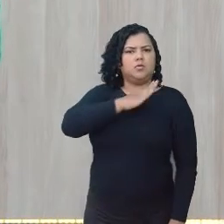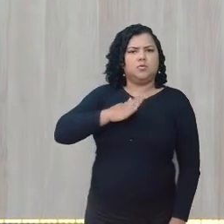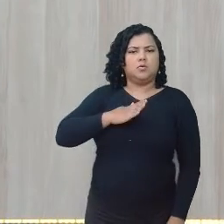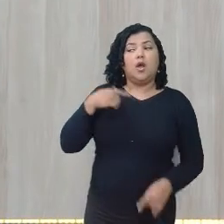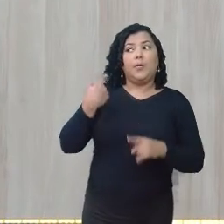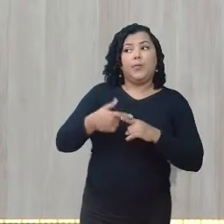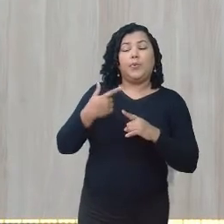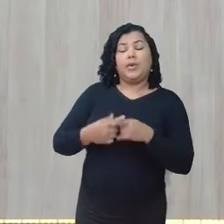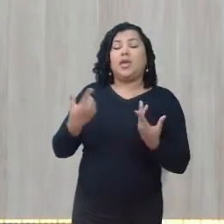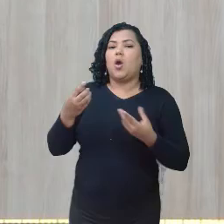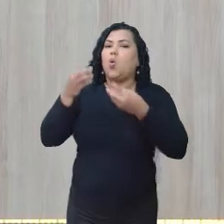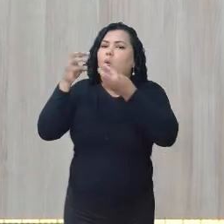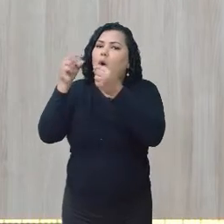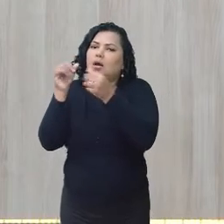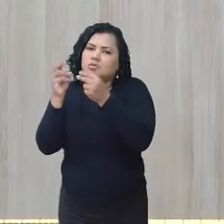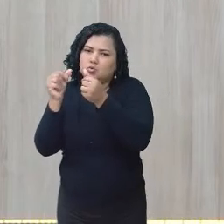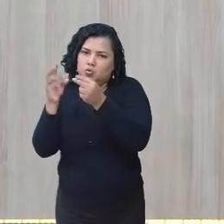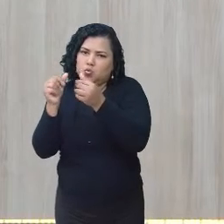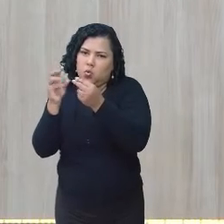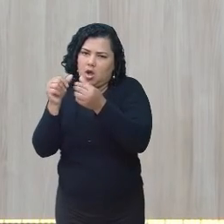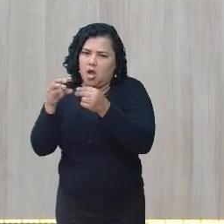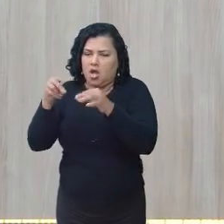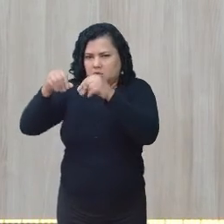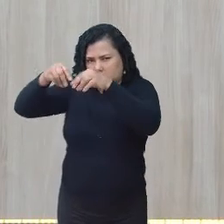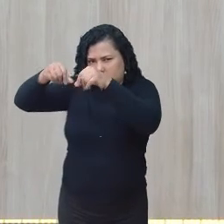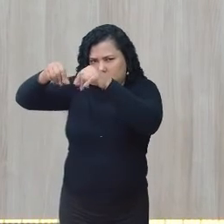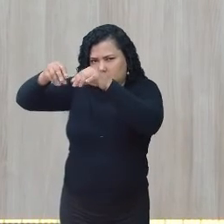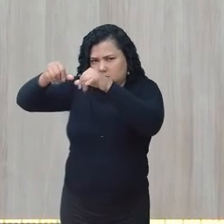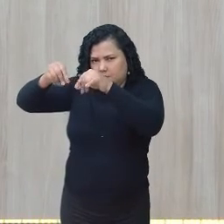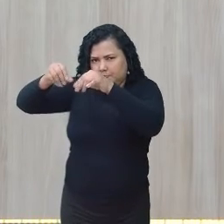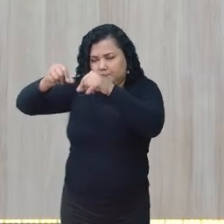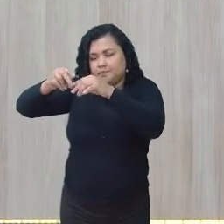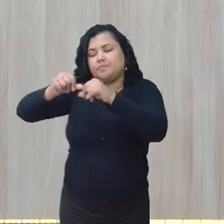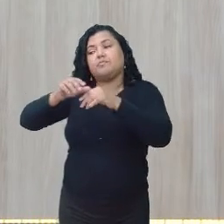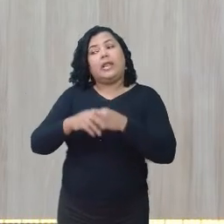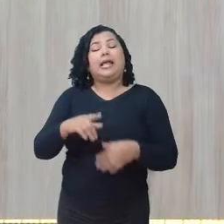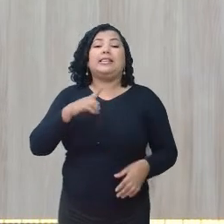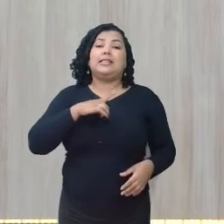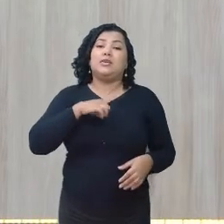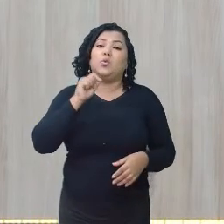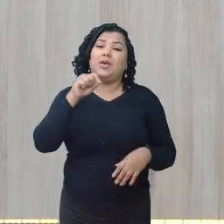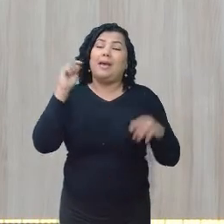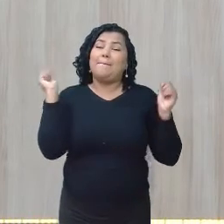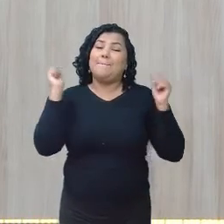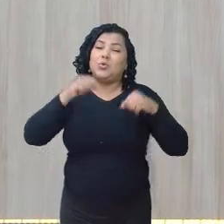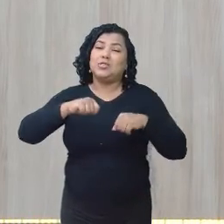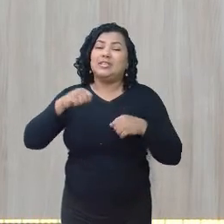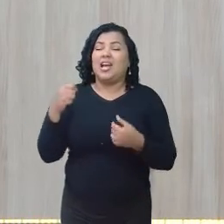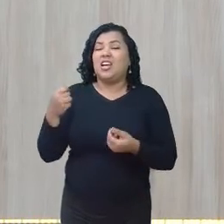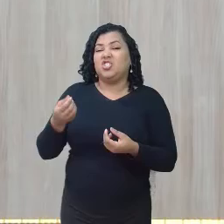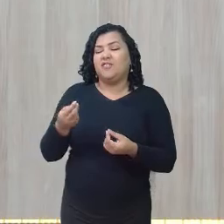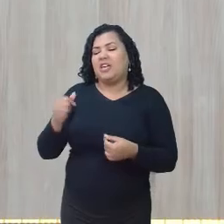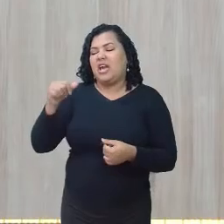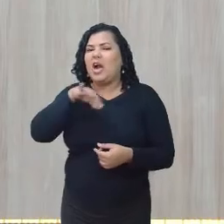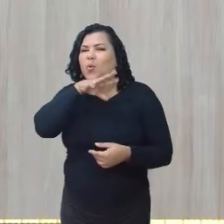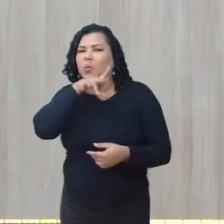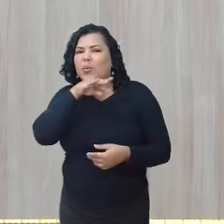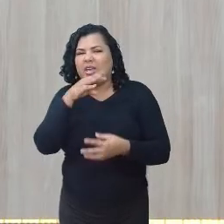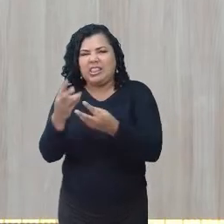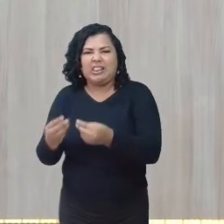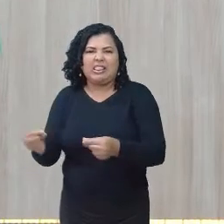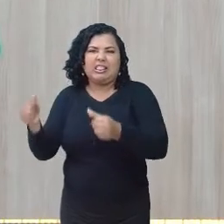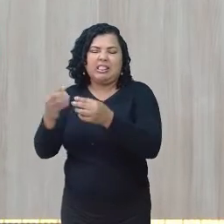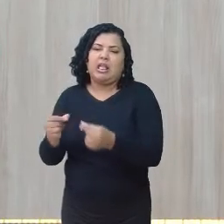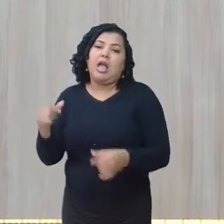ele tinha maior possibilidade de estragar, né, pela questão da umidade, né, nos barcos, né, umidade marítima,